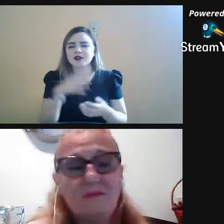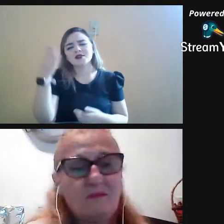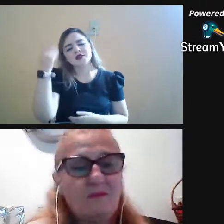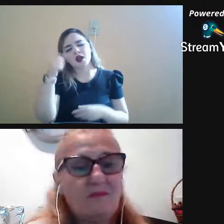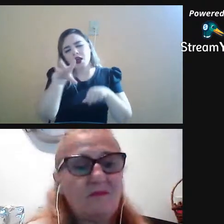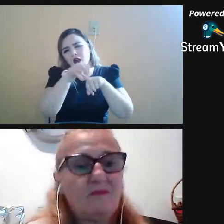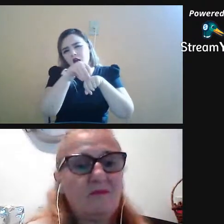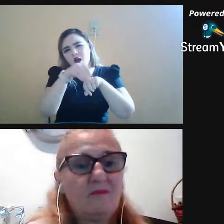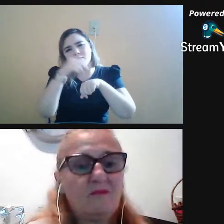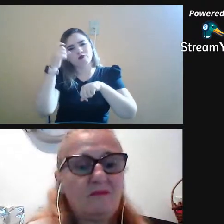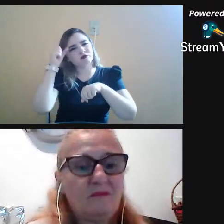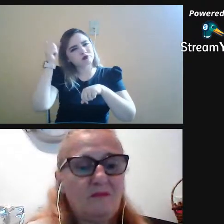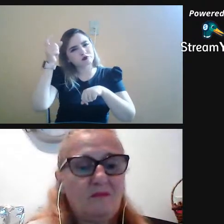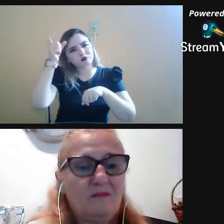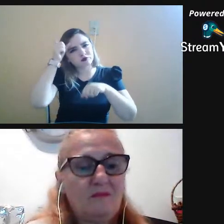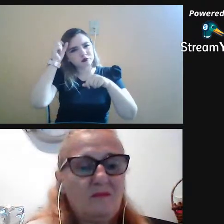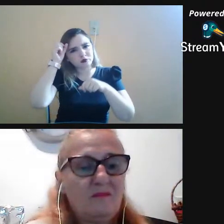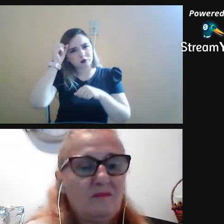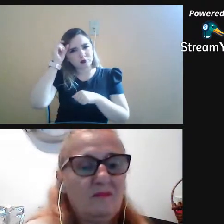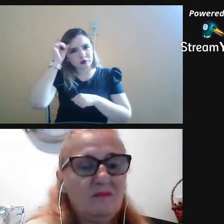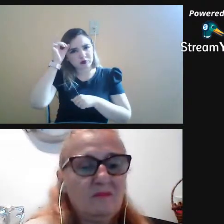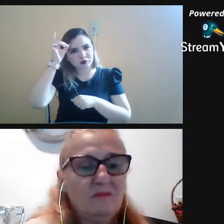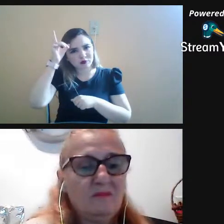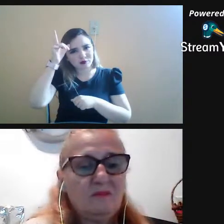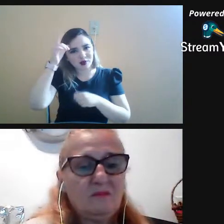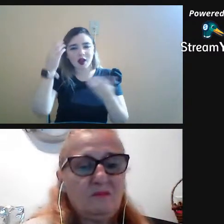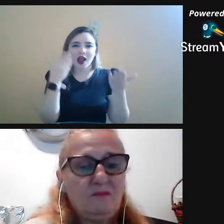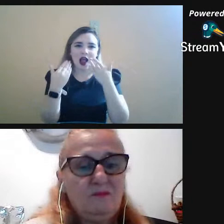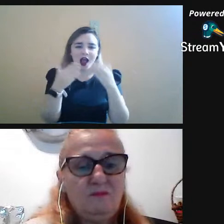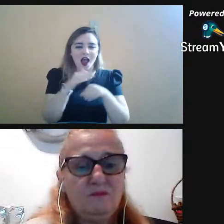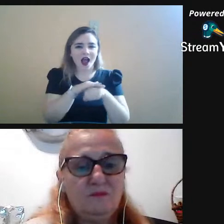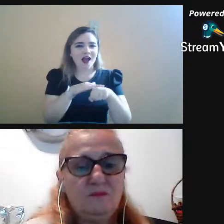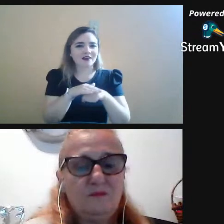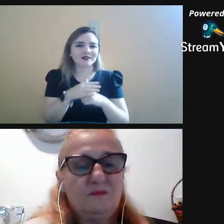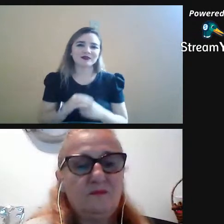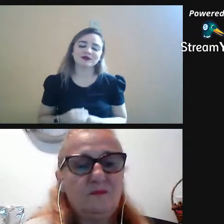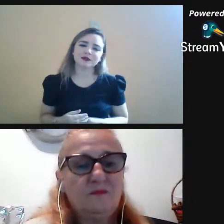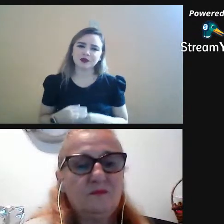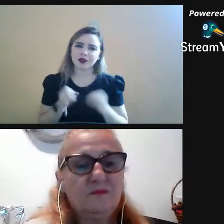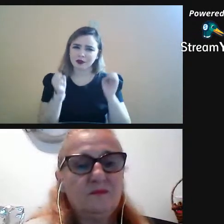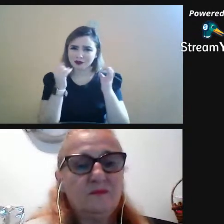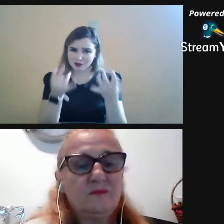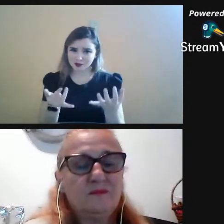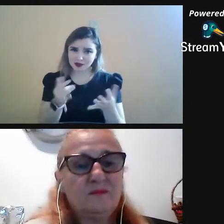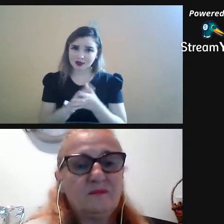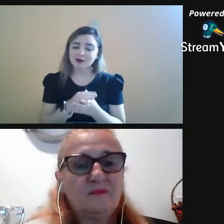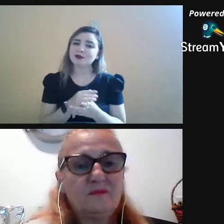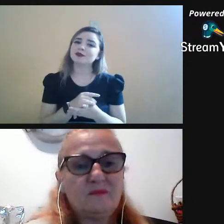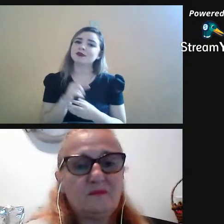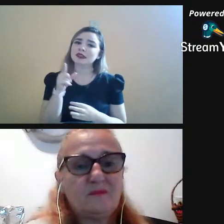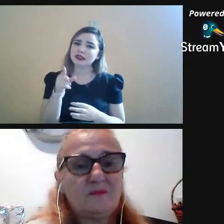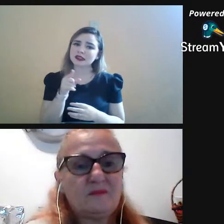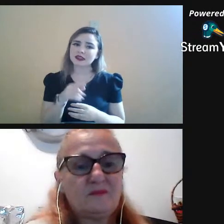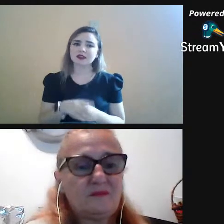dali, porque a discussão é muito rica. E aí eu falei para eles